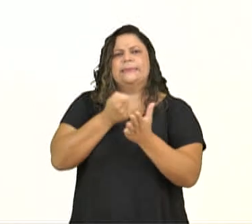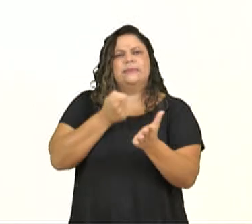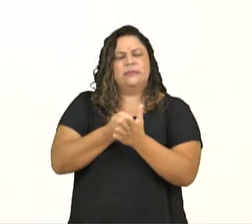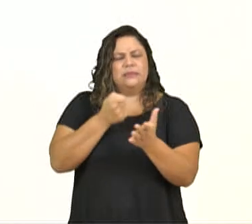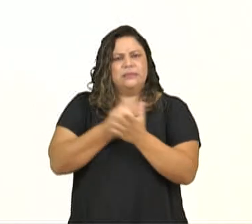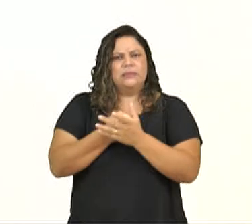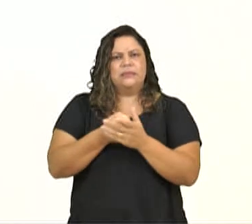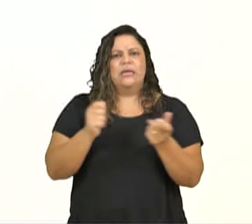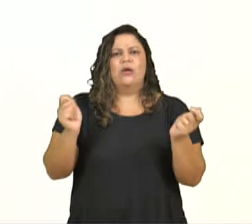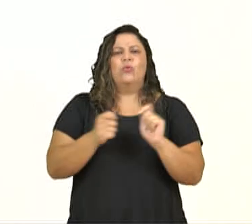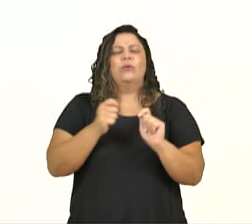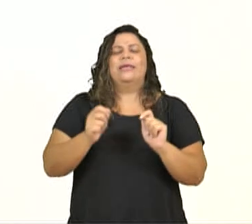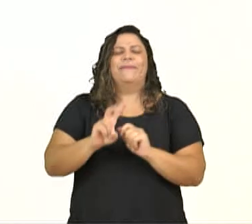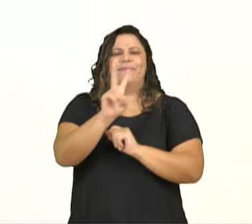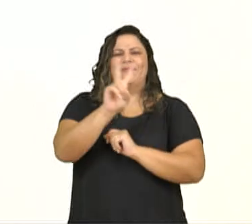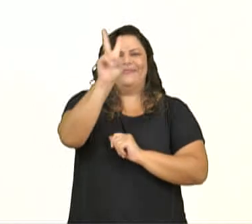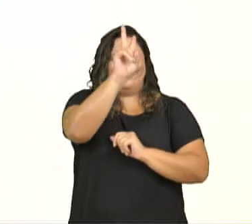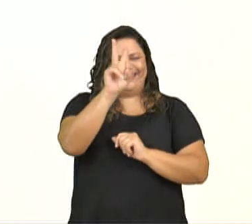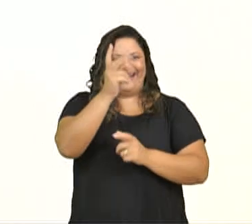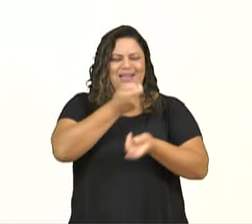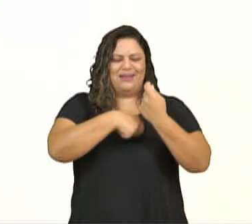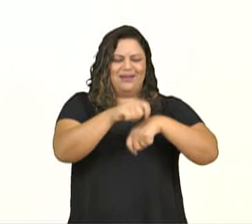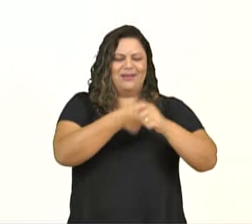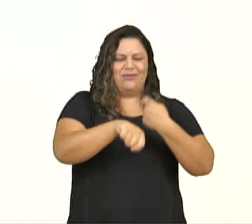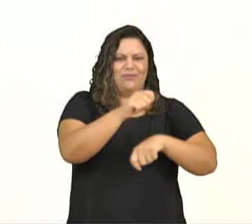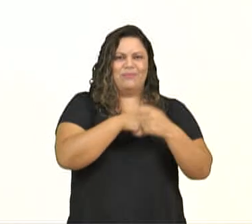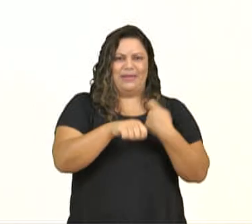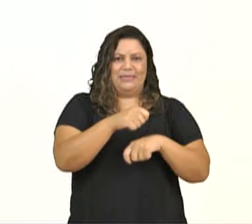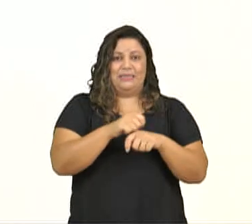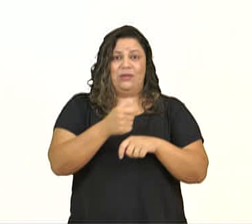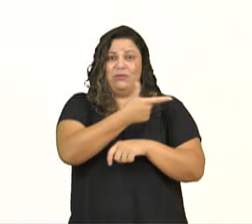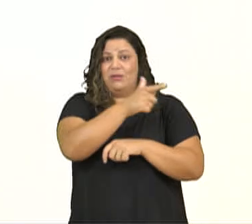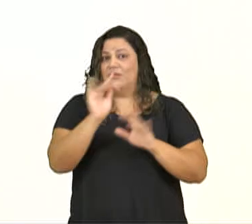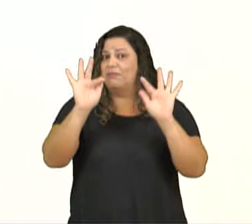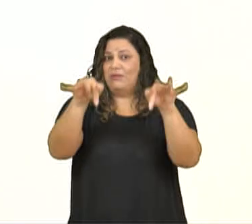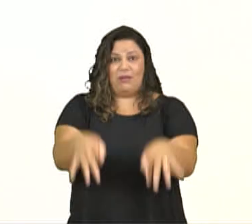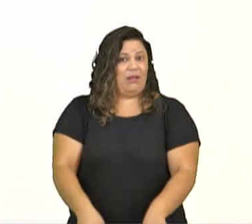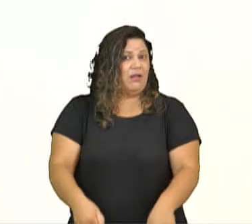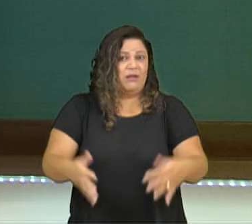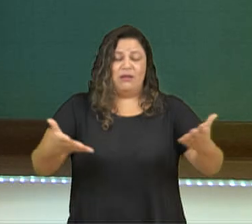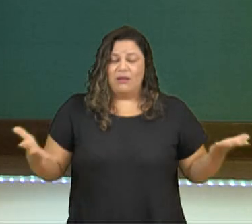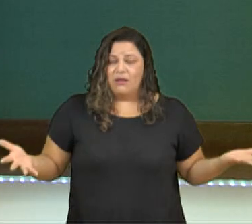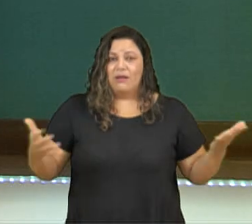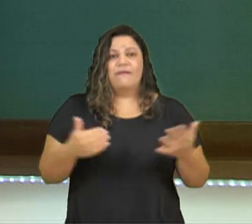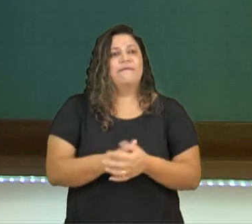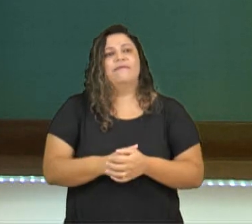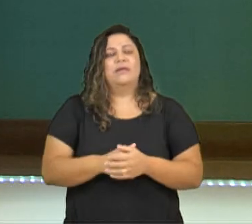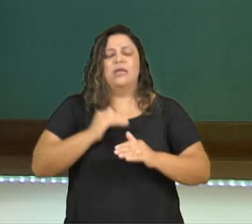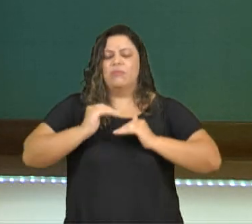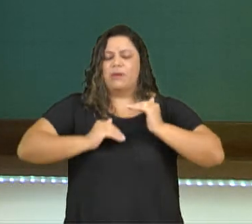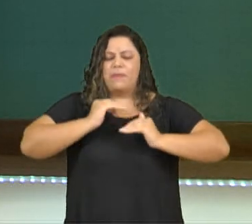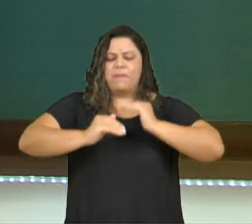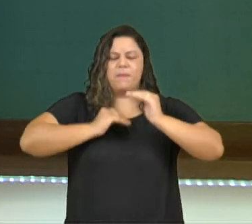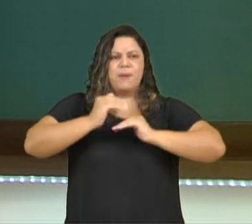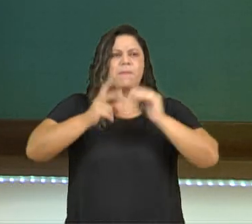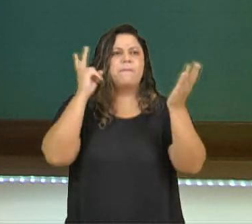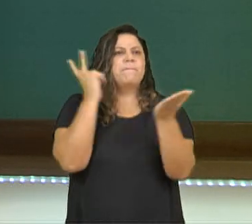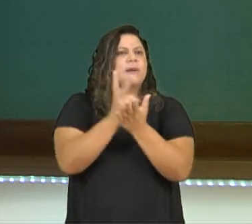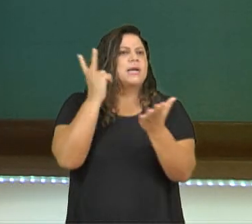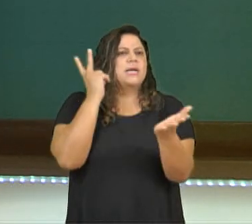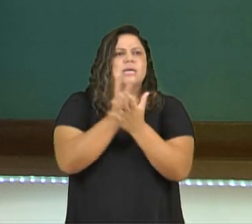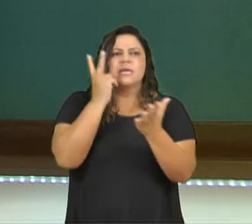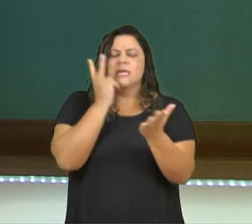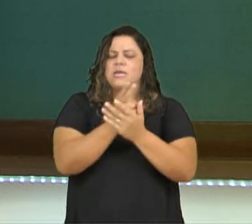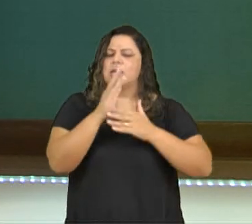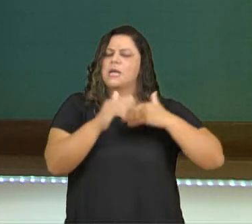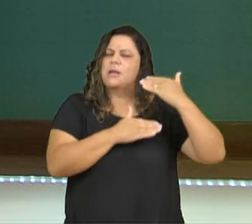as vantagens econômicas do consumo ilimitado. Então, o consumismo sendo crescente e contínuo,